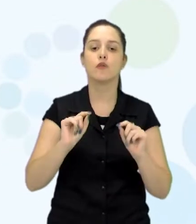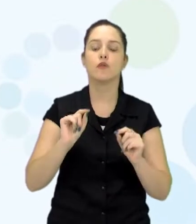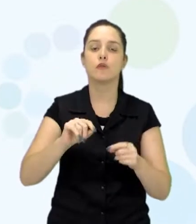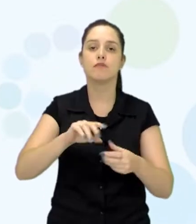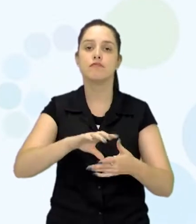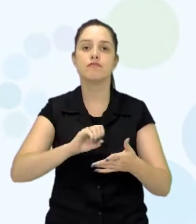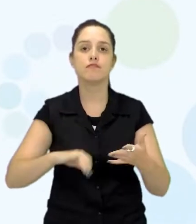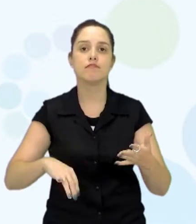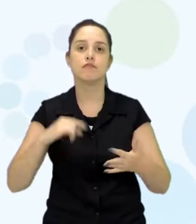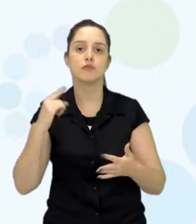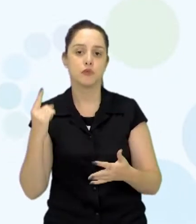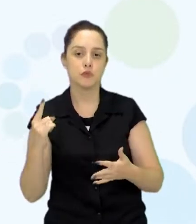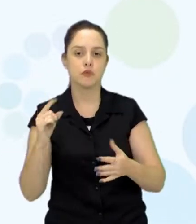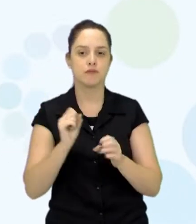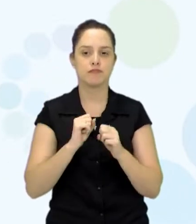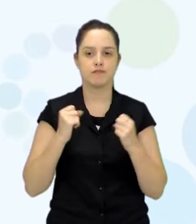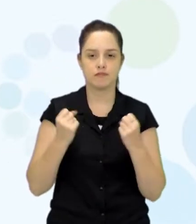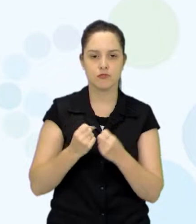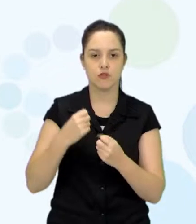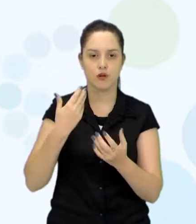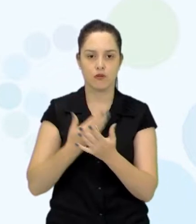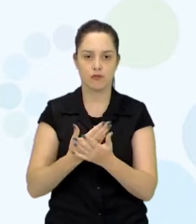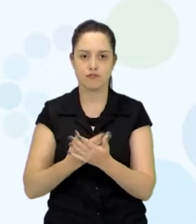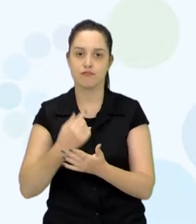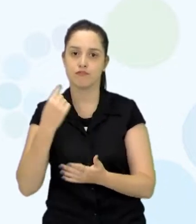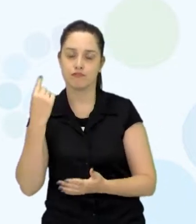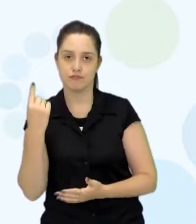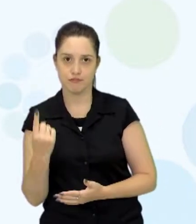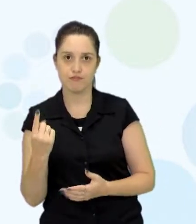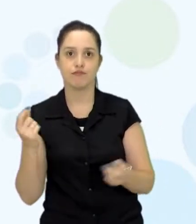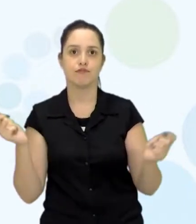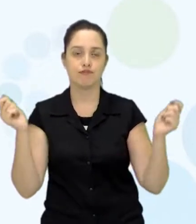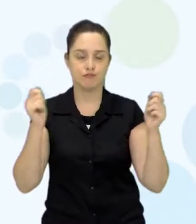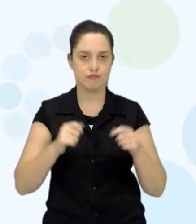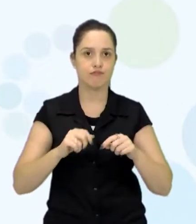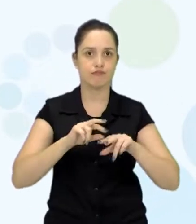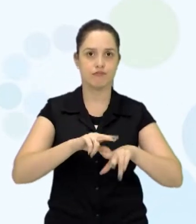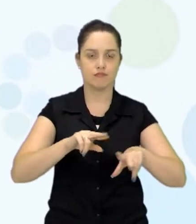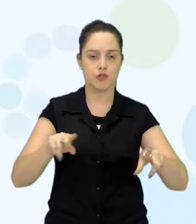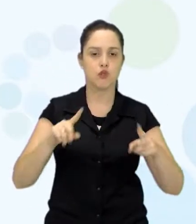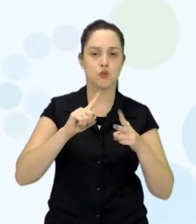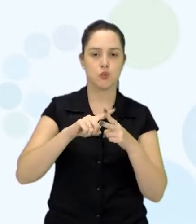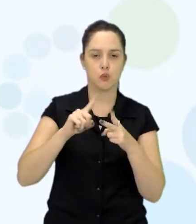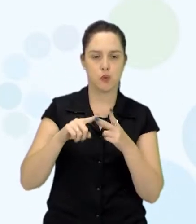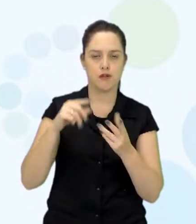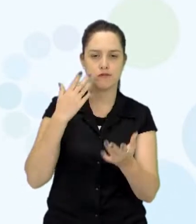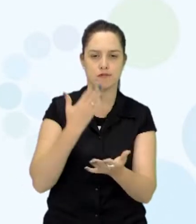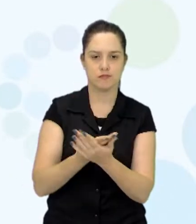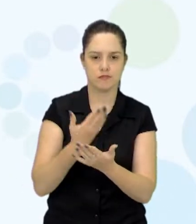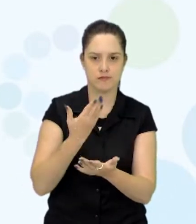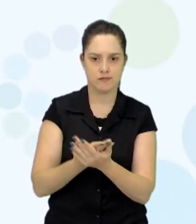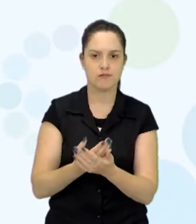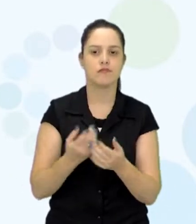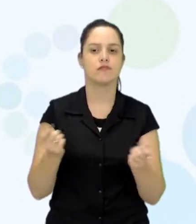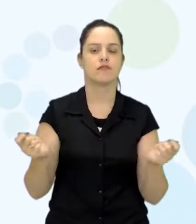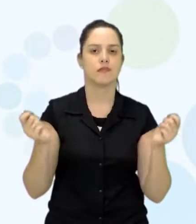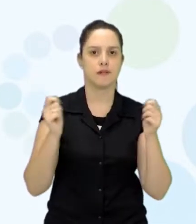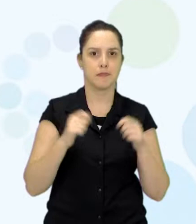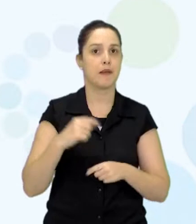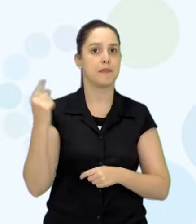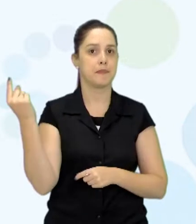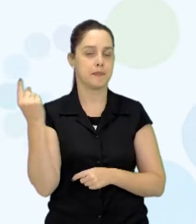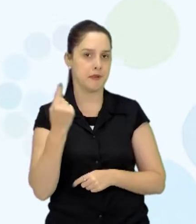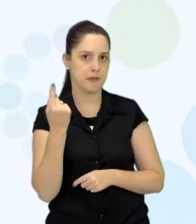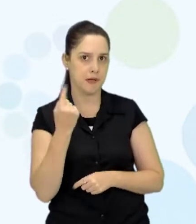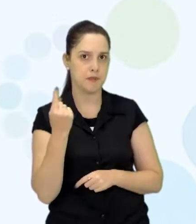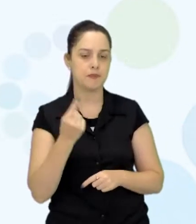da atividade 1. Então, a atividade 1 ela já está terminando, né? São 2 aulas de sistematização e essa é a primeira.